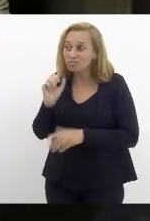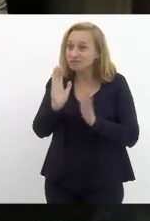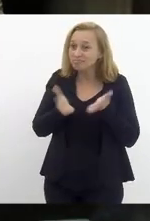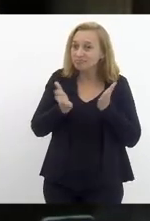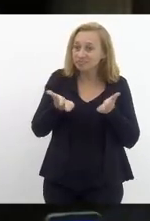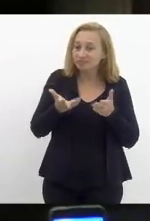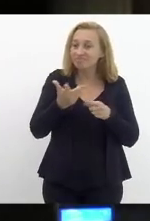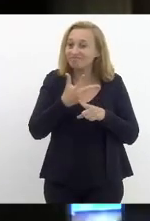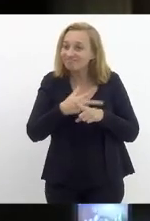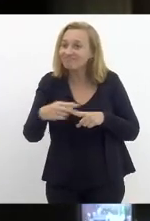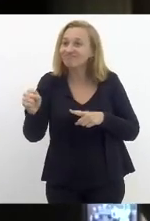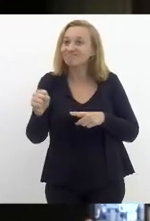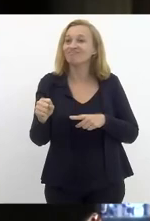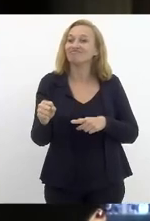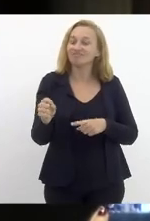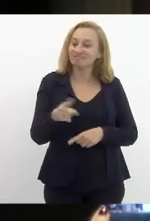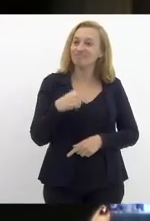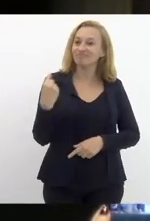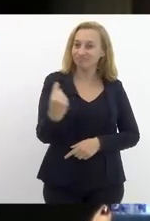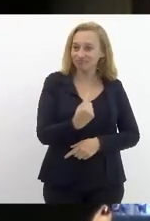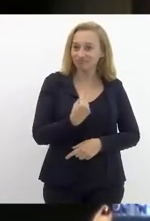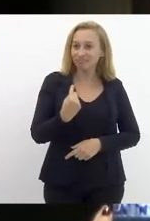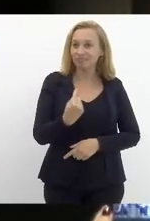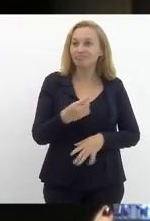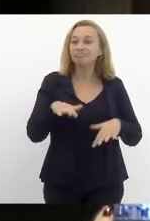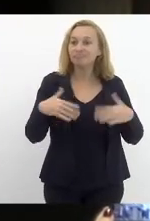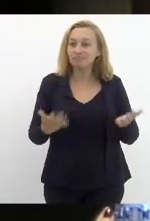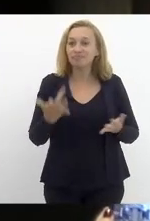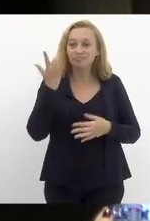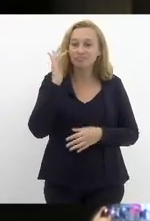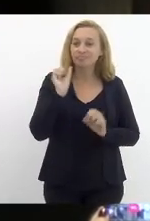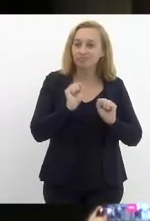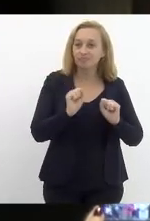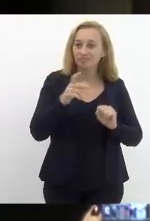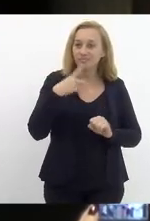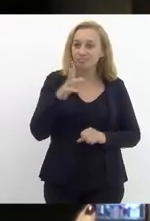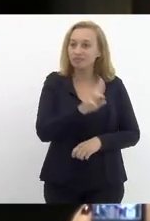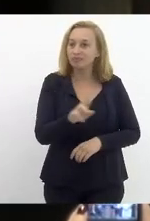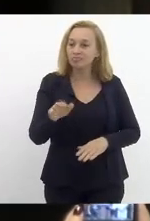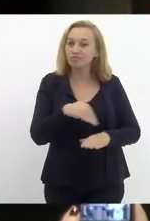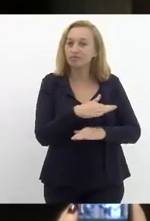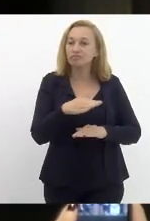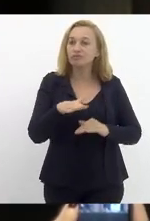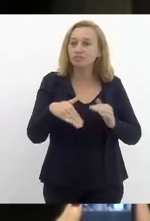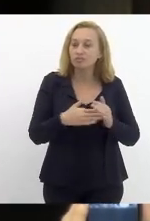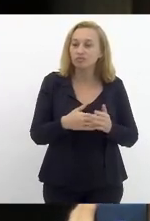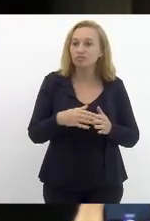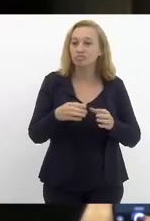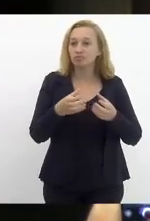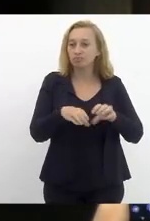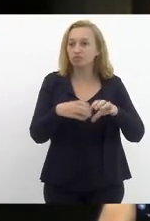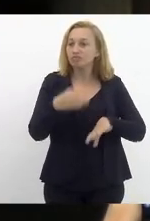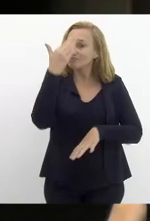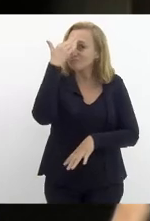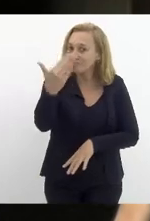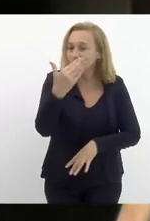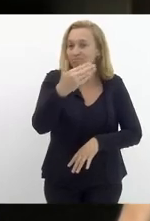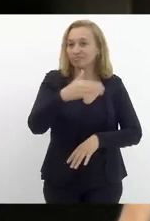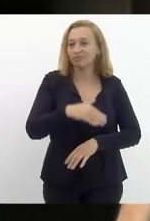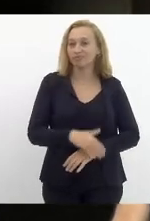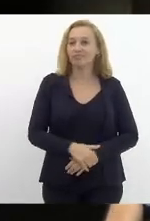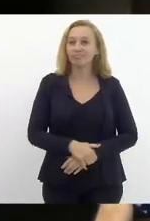grande vitória e satisfação para todos. Então, eu acho que eu posso falar em nome de todos do concurso. Muito obrigado.